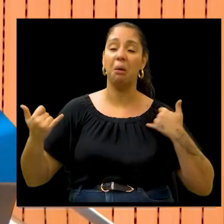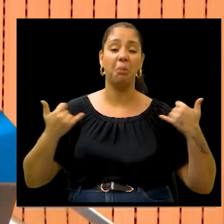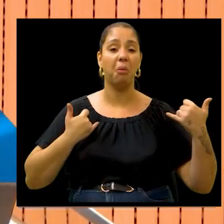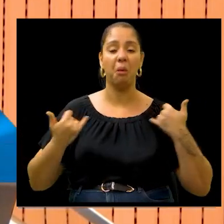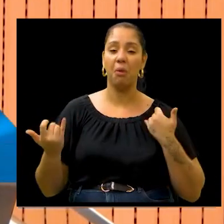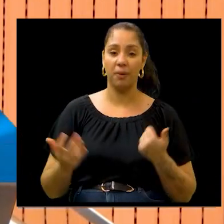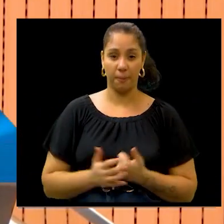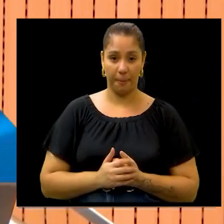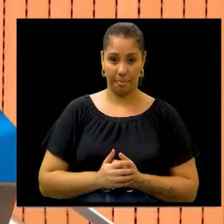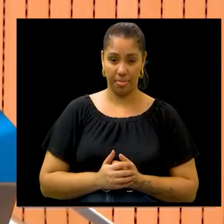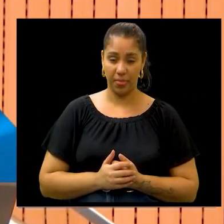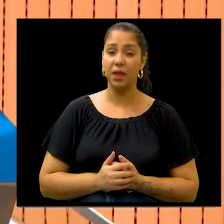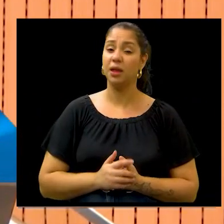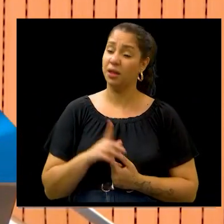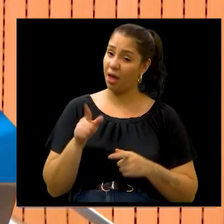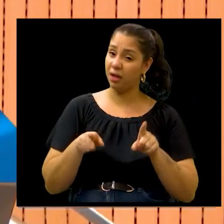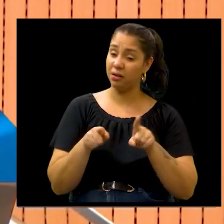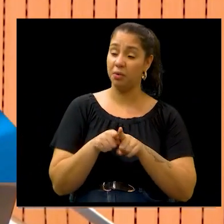ouvem ou daquilo que é